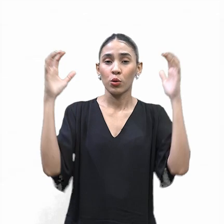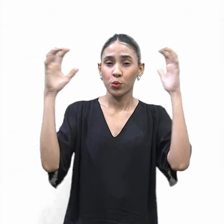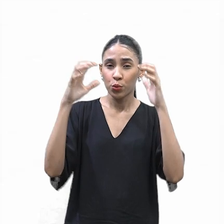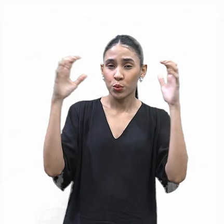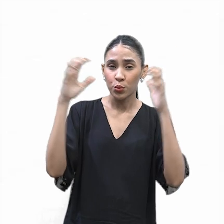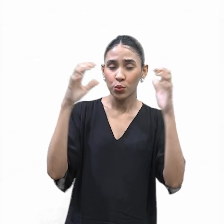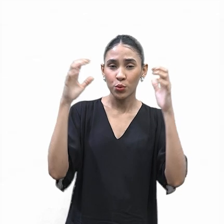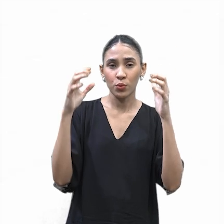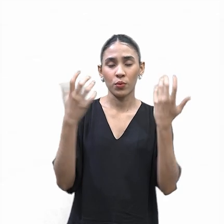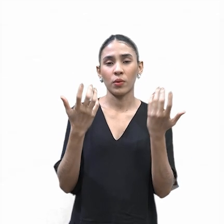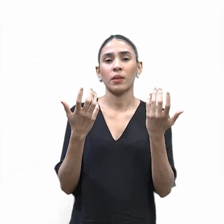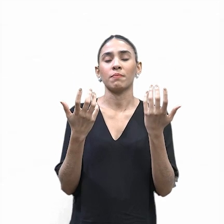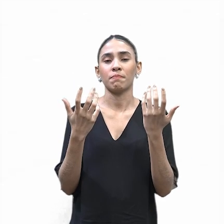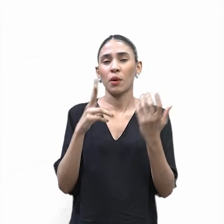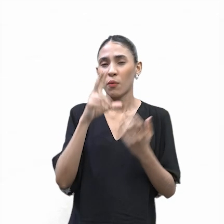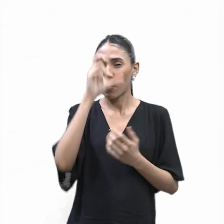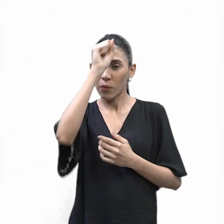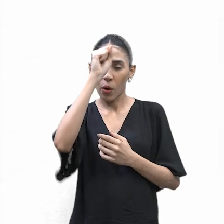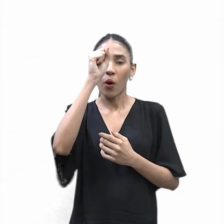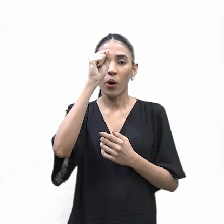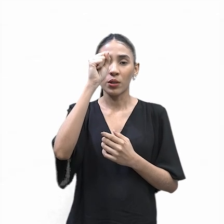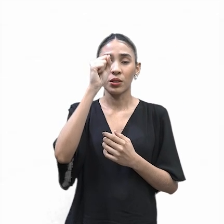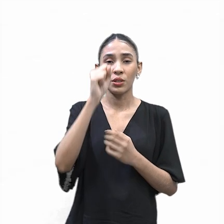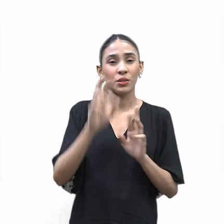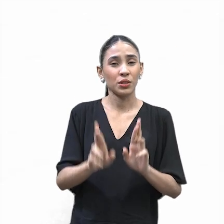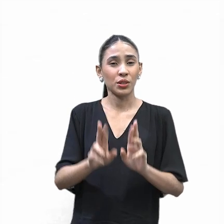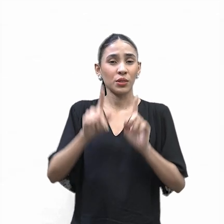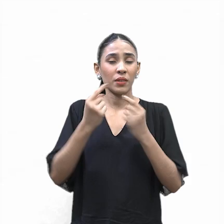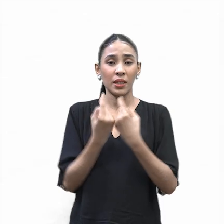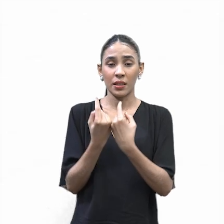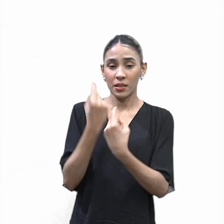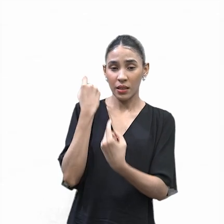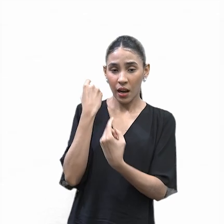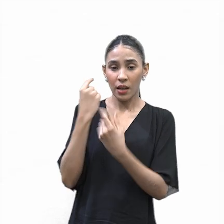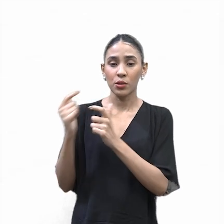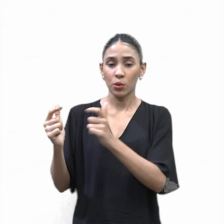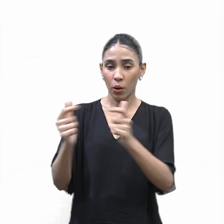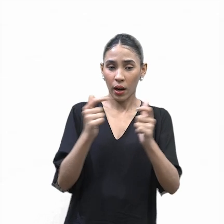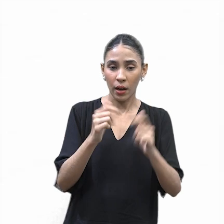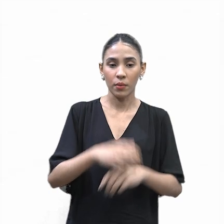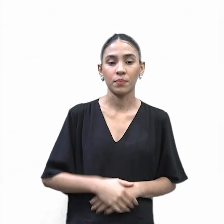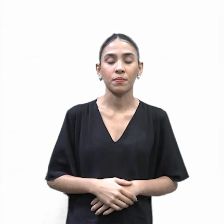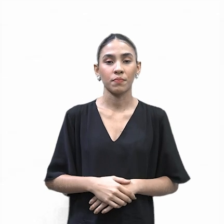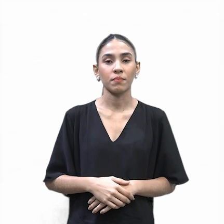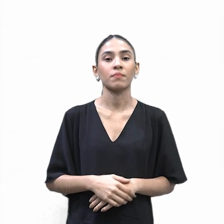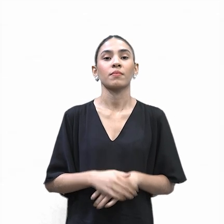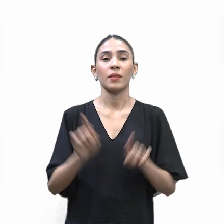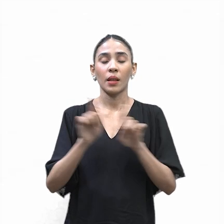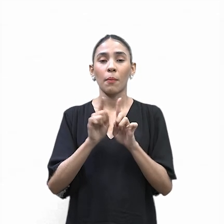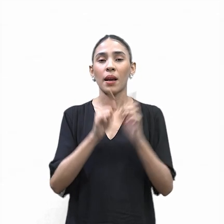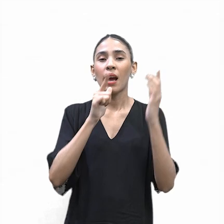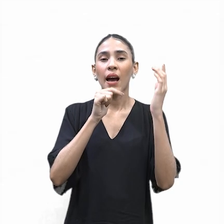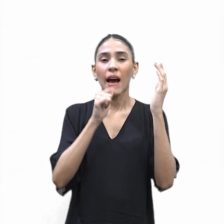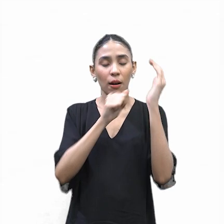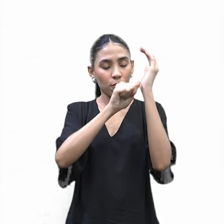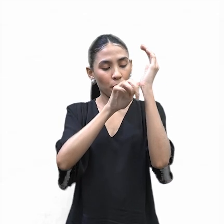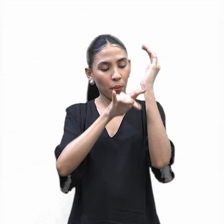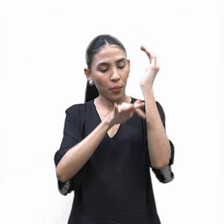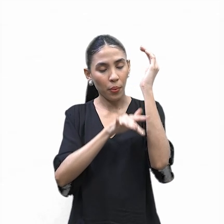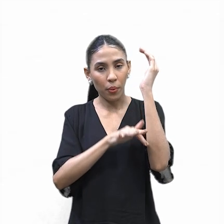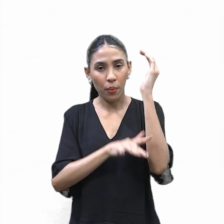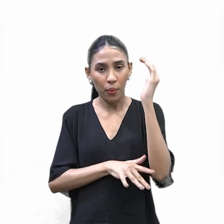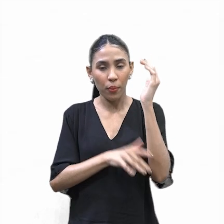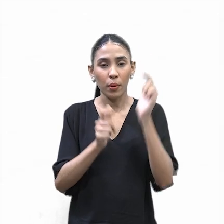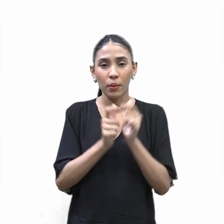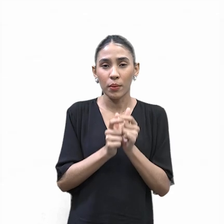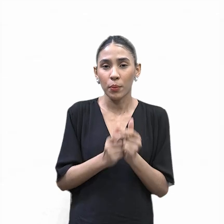não se comparam a outras registradas nas mesmas localidades, secas severas que perduram por muito mais tempo